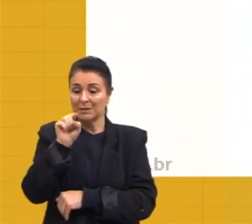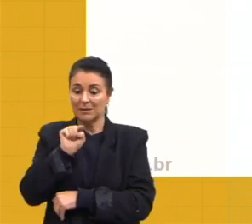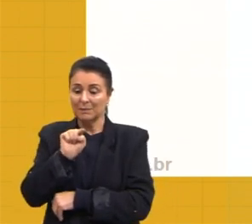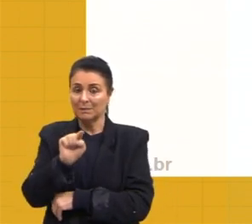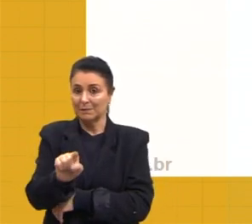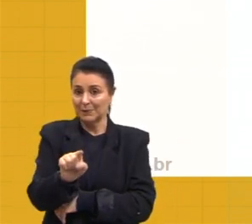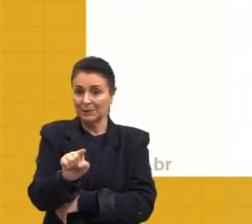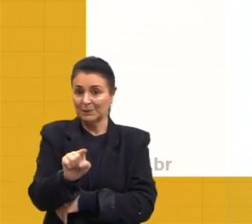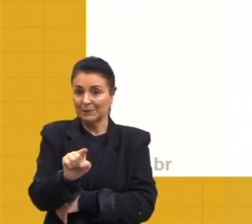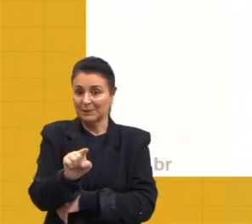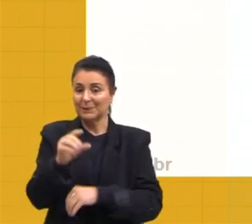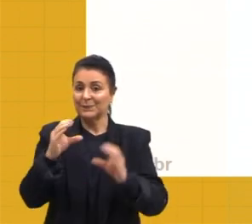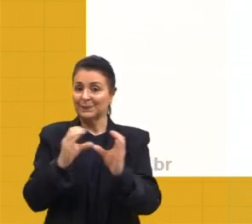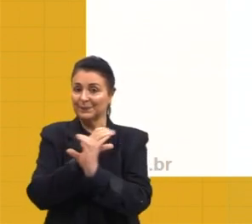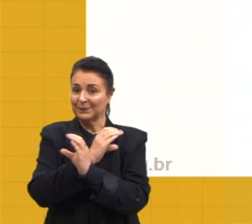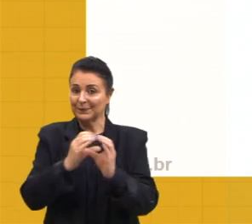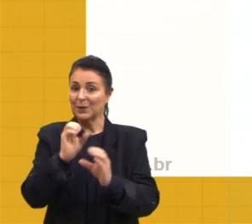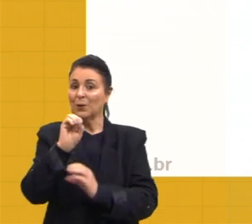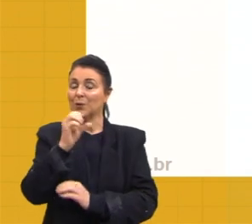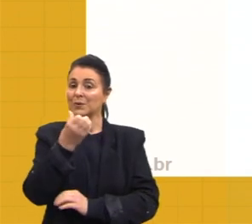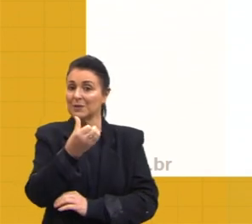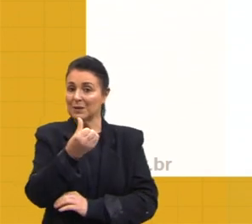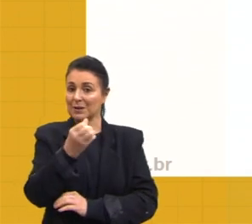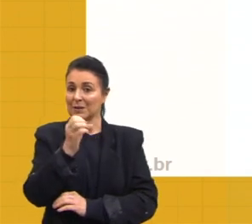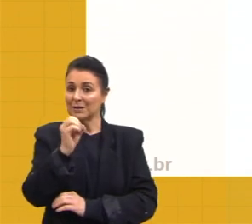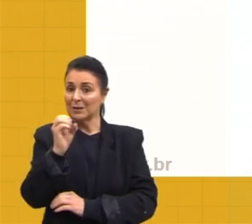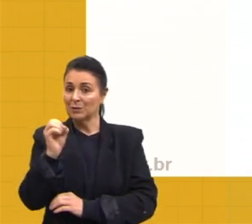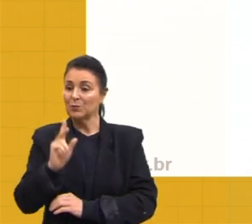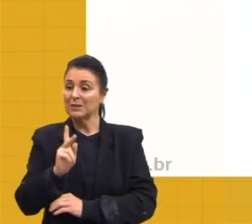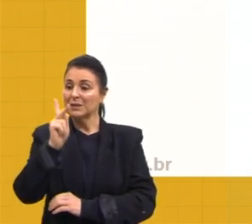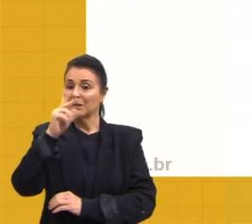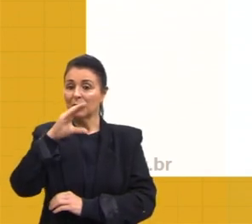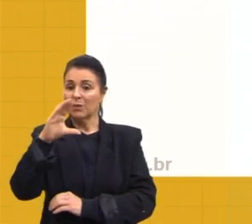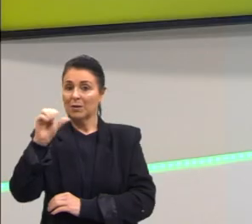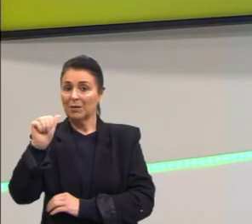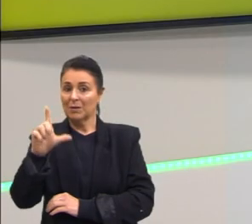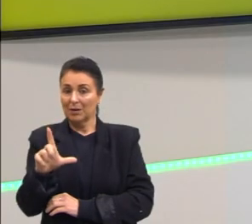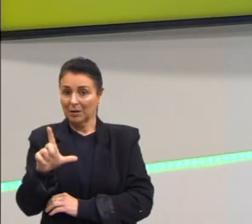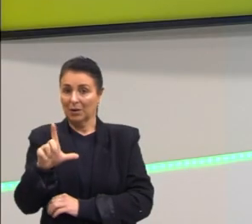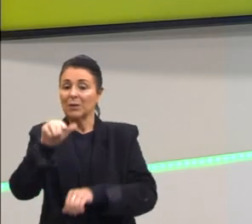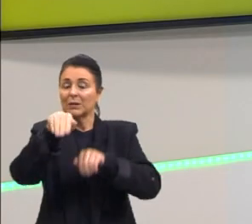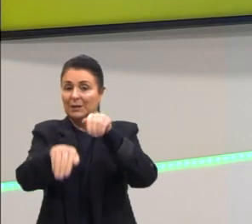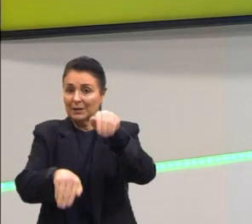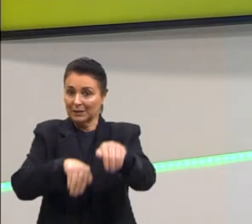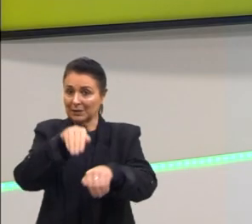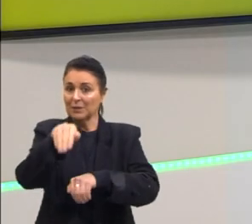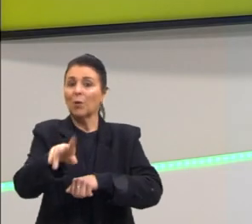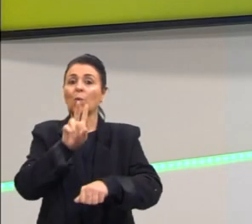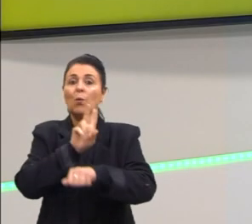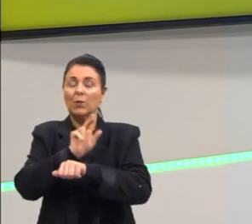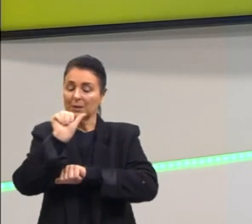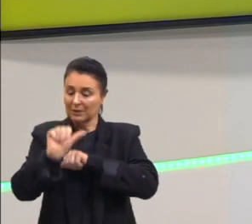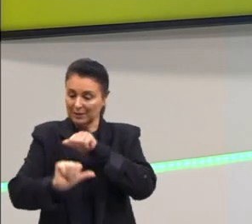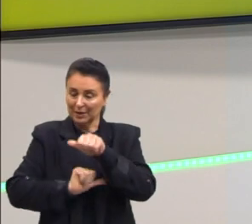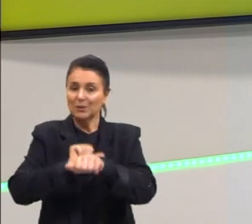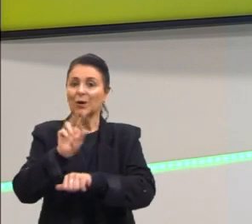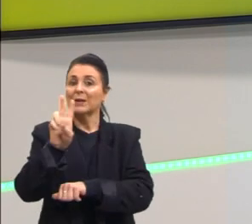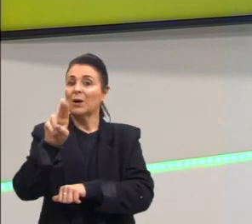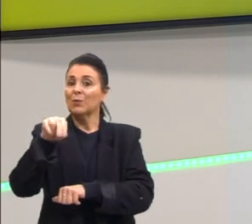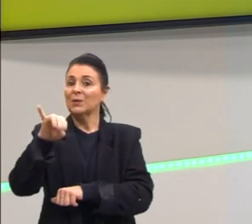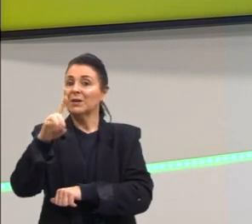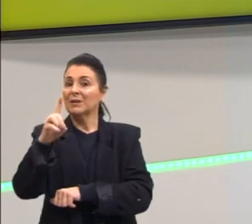600 600 kg calorias em uma hora de natação Então tem que ter cuidado nessa conversão de unidade e eu sempre digo